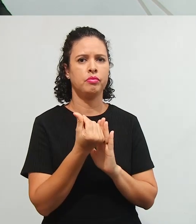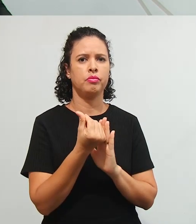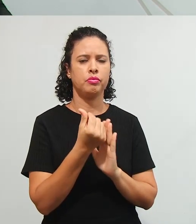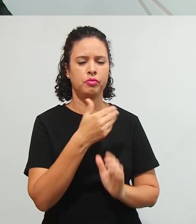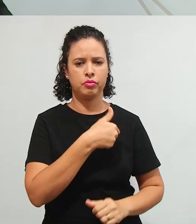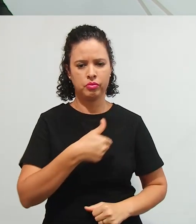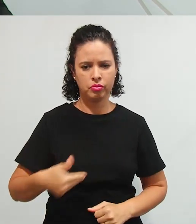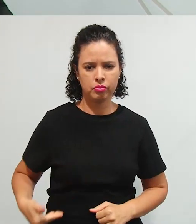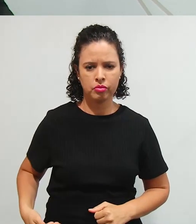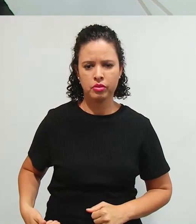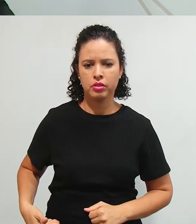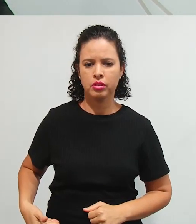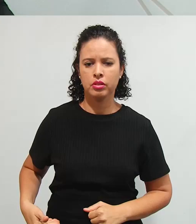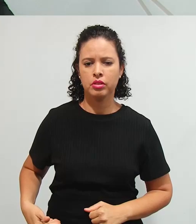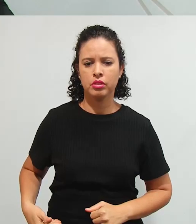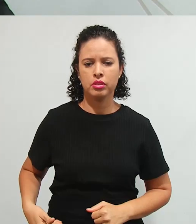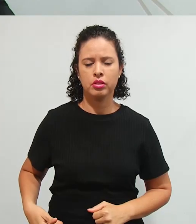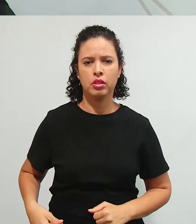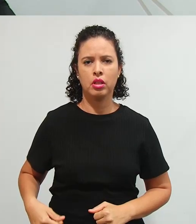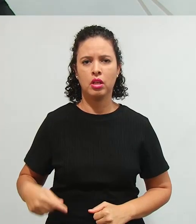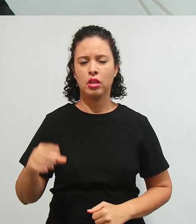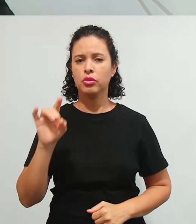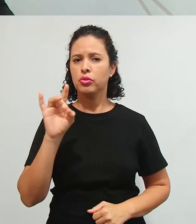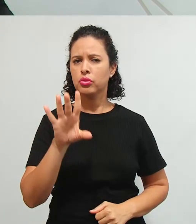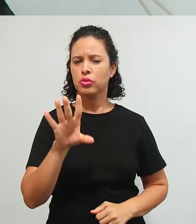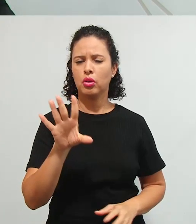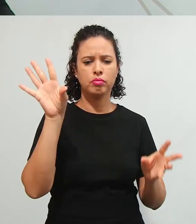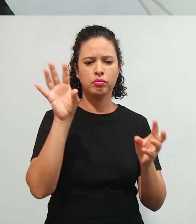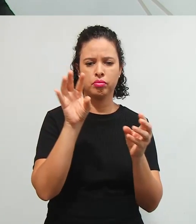orçamentária. Isso aqui, gente, é